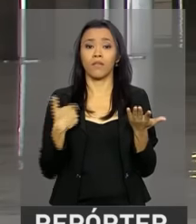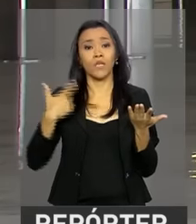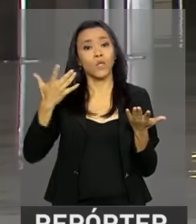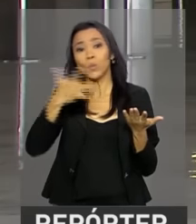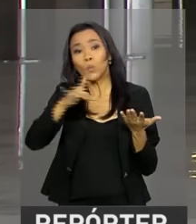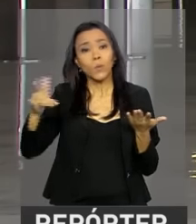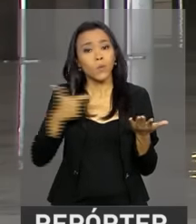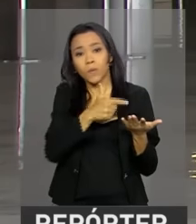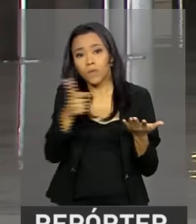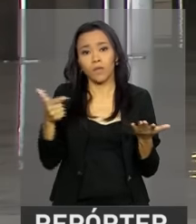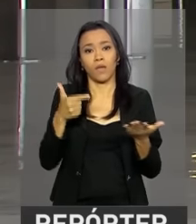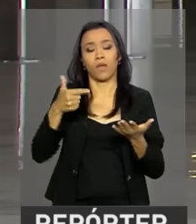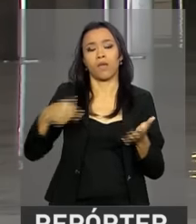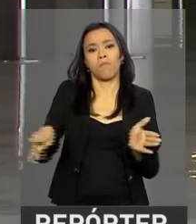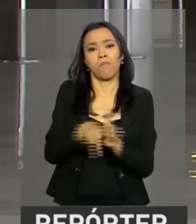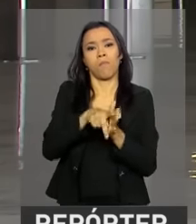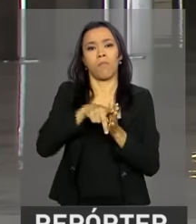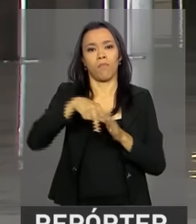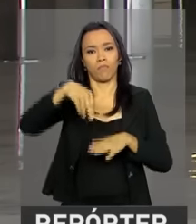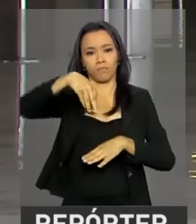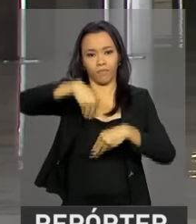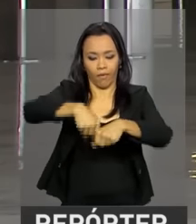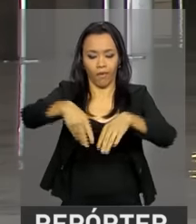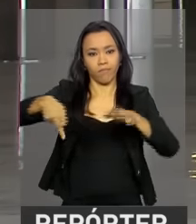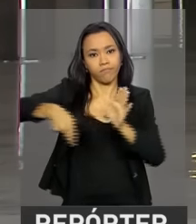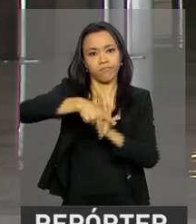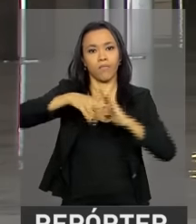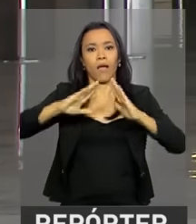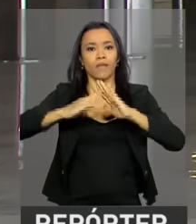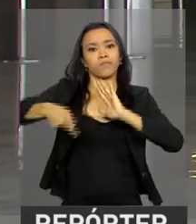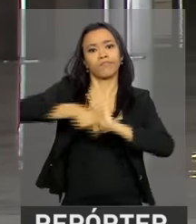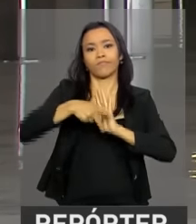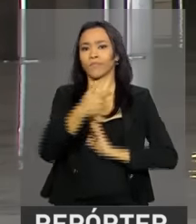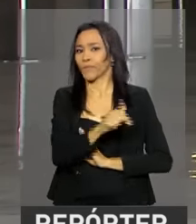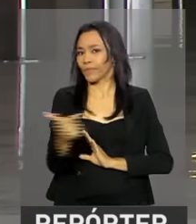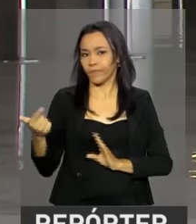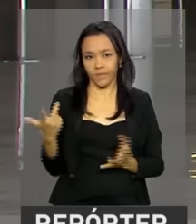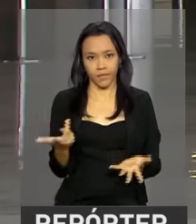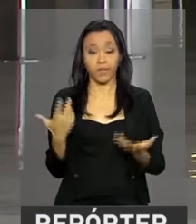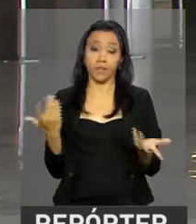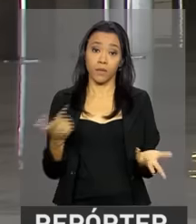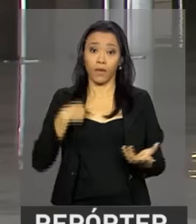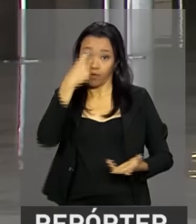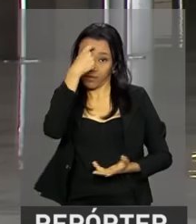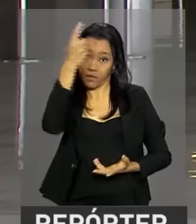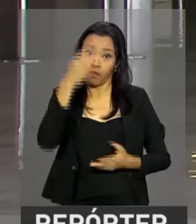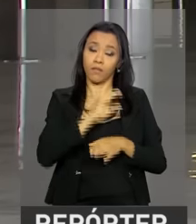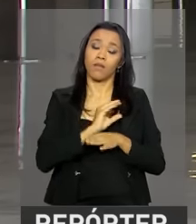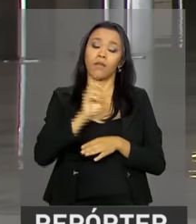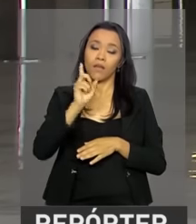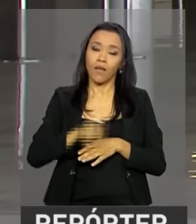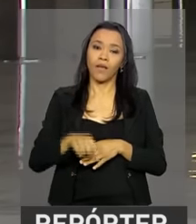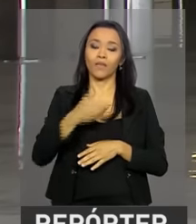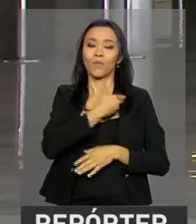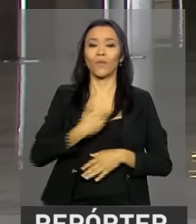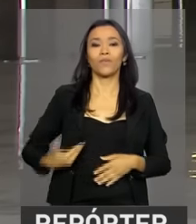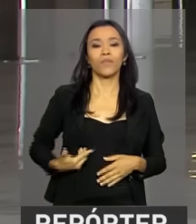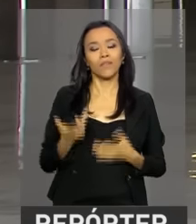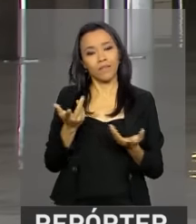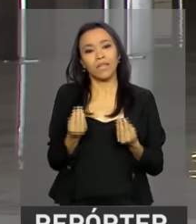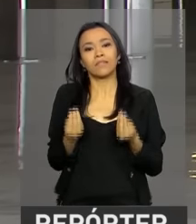propriedade do imóvel ou seja vivem de forma irregular e a ideia do governo então é promover a regularização